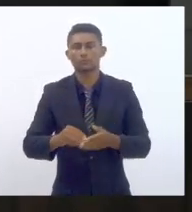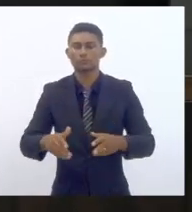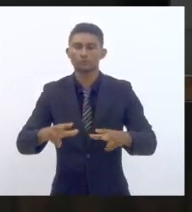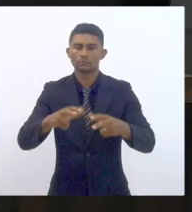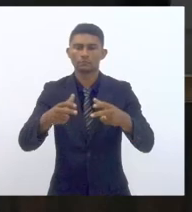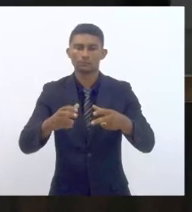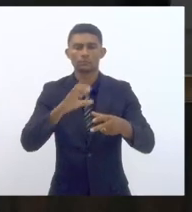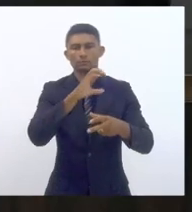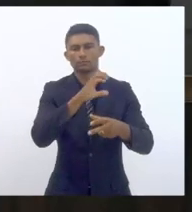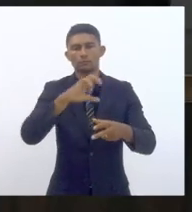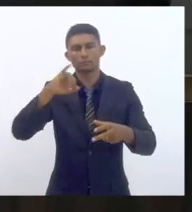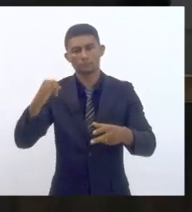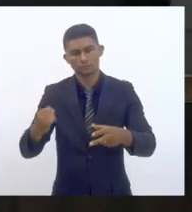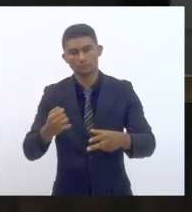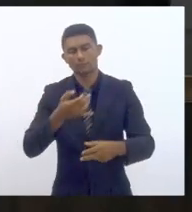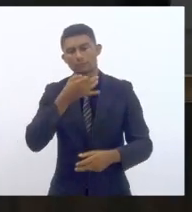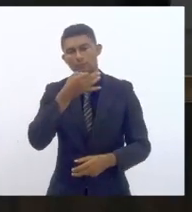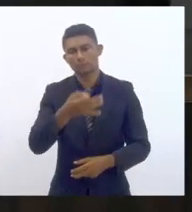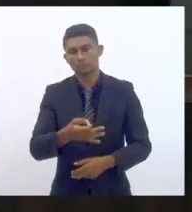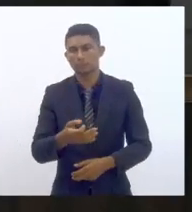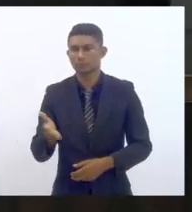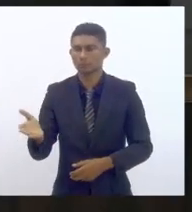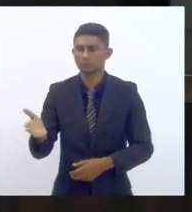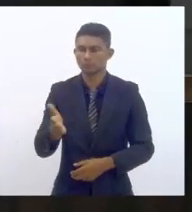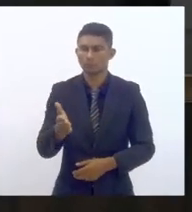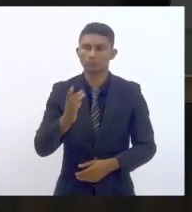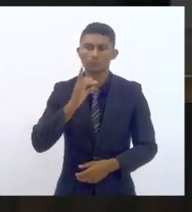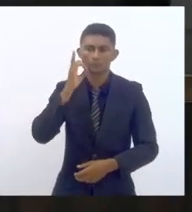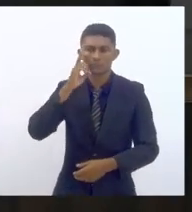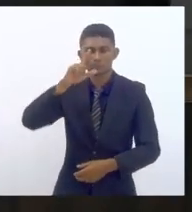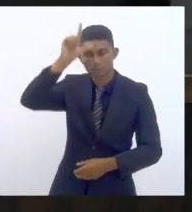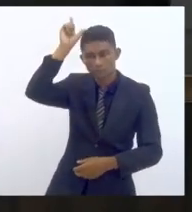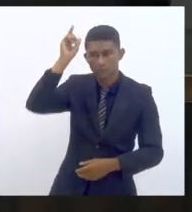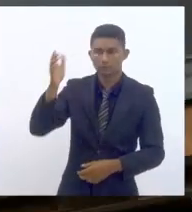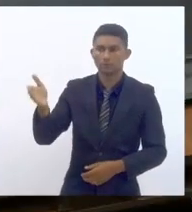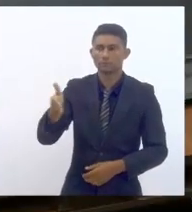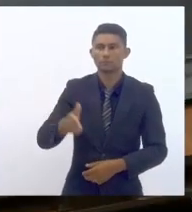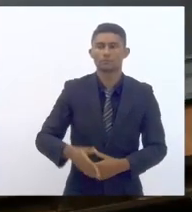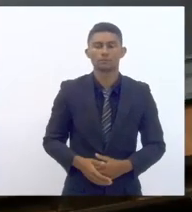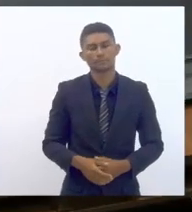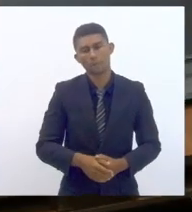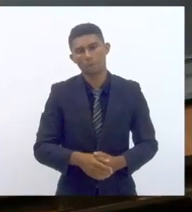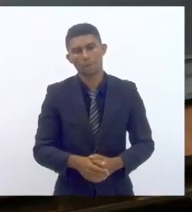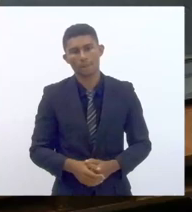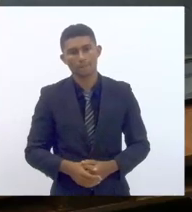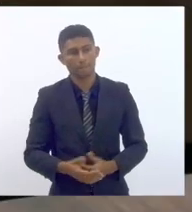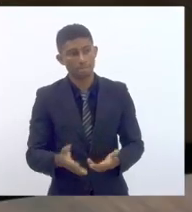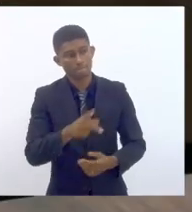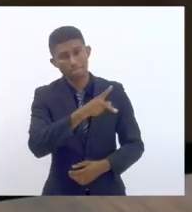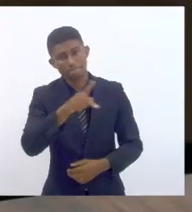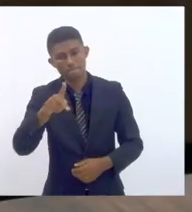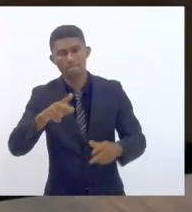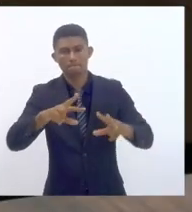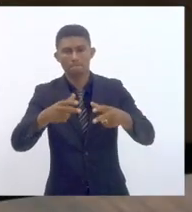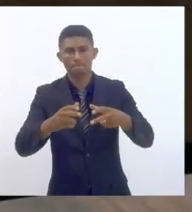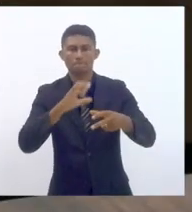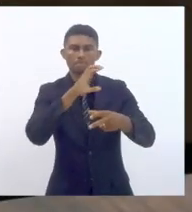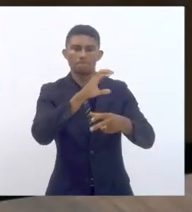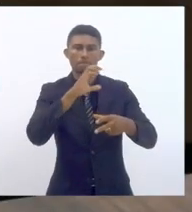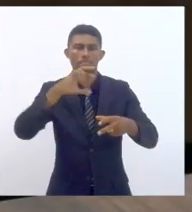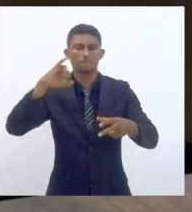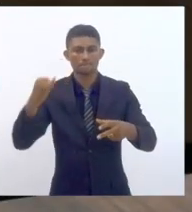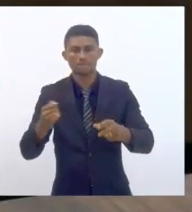Para emitir parecer sobre as emendas, deputado Luiz Paulo. Senhor presidente, a CCJ